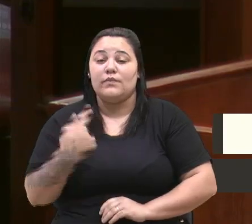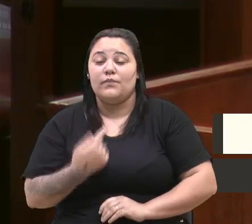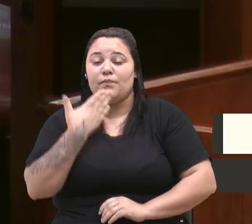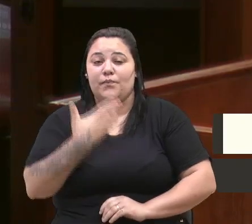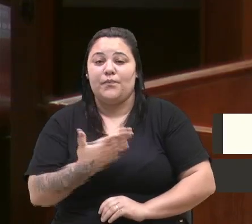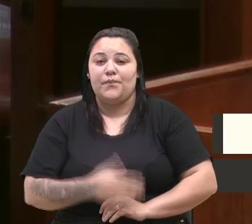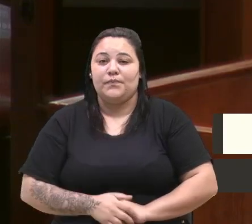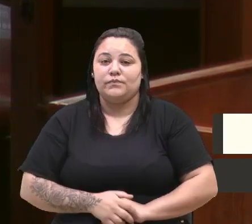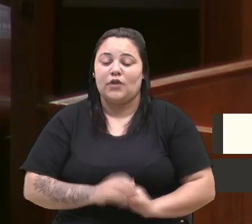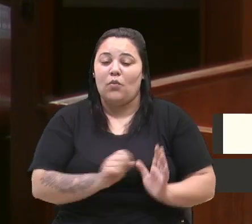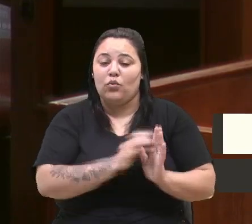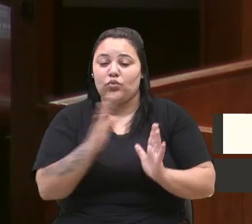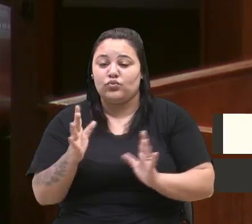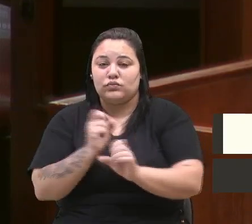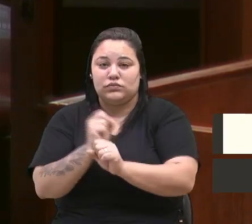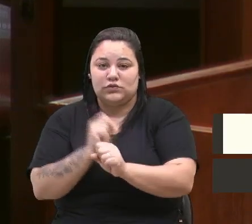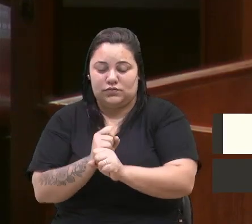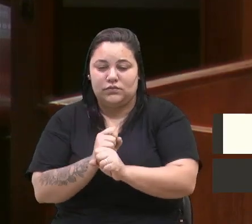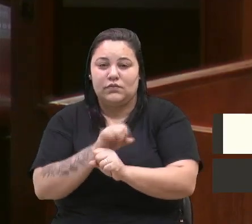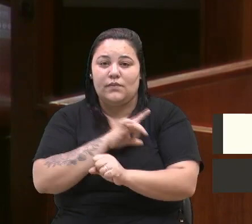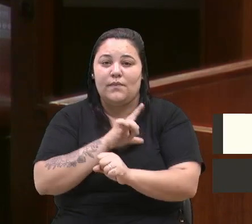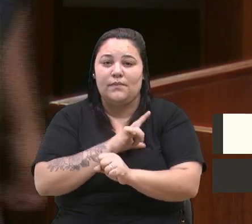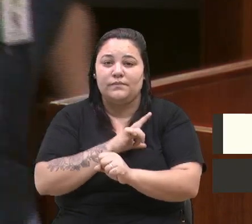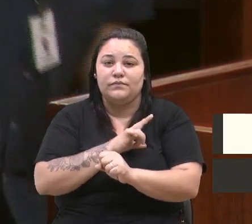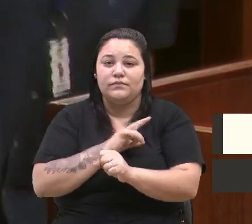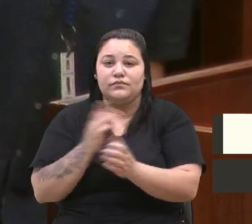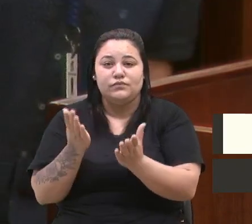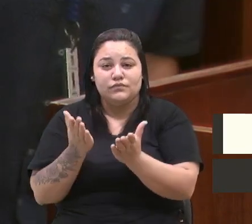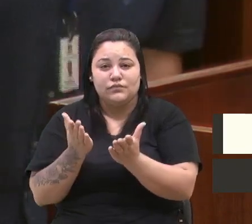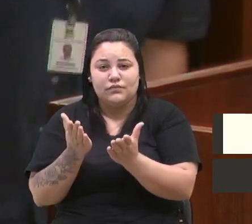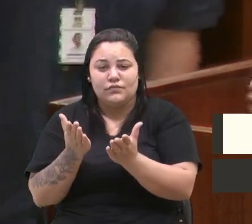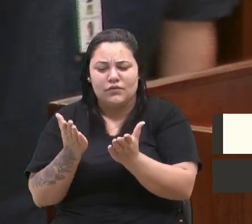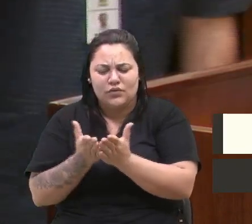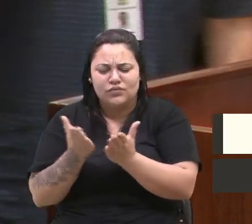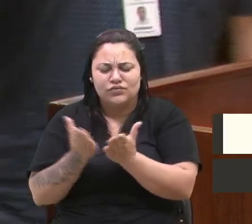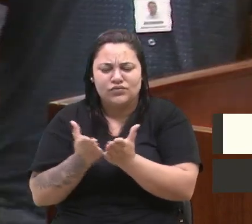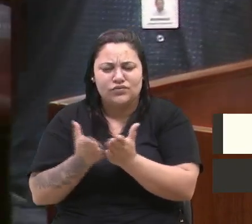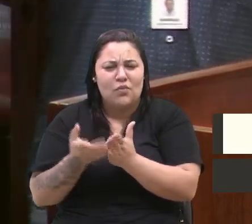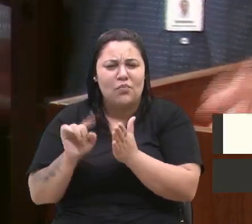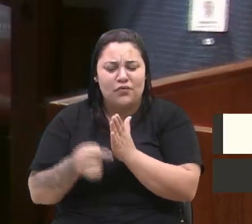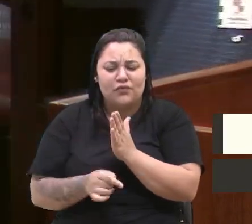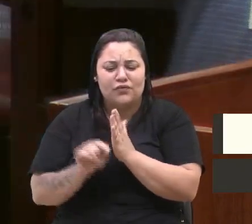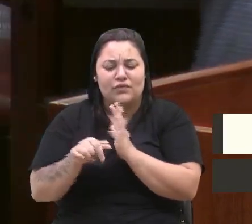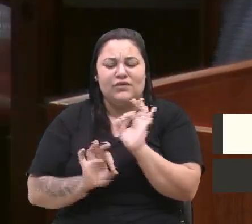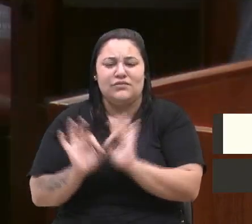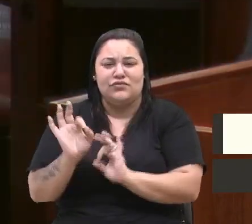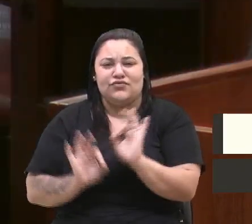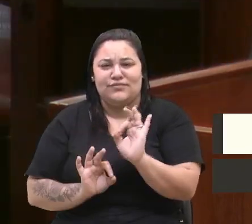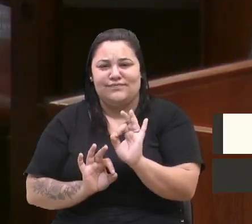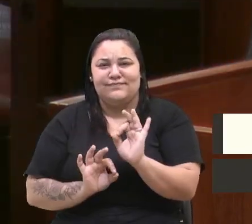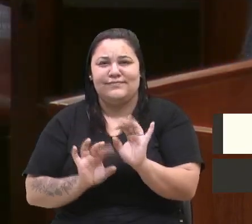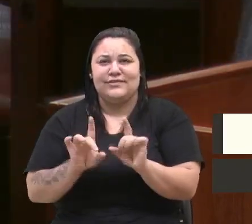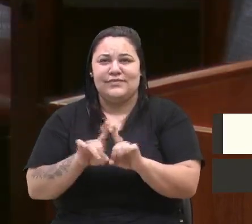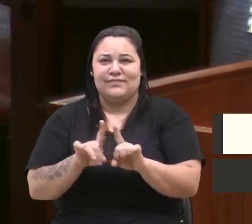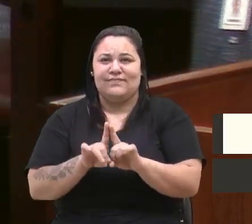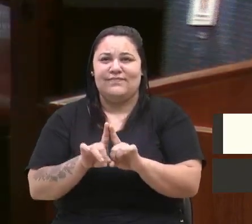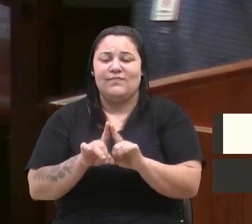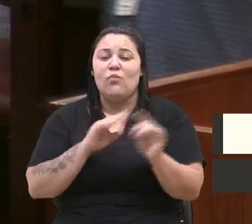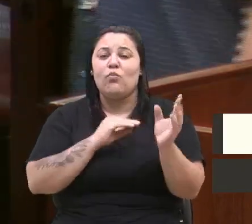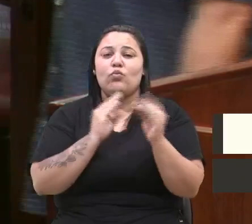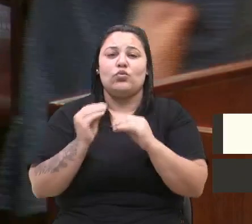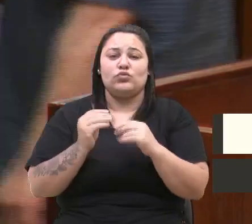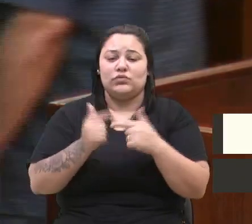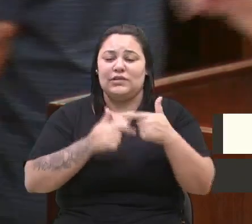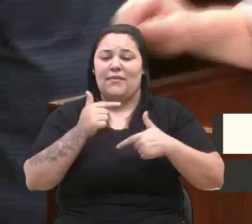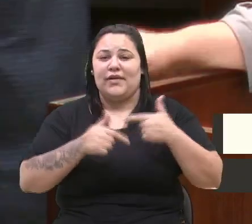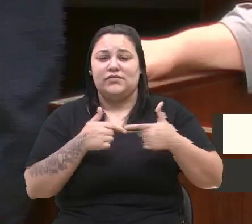a gente teve um estudo insistente neste projeto. E com muito trabalho,